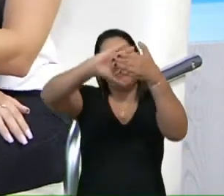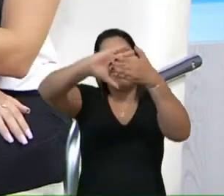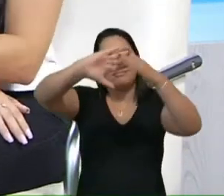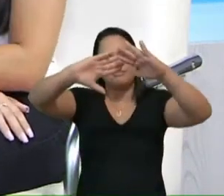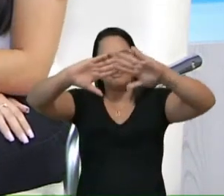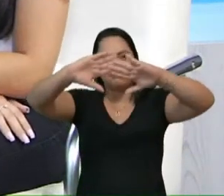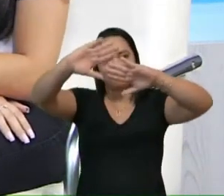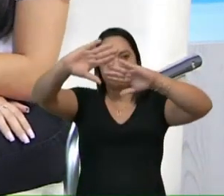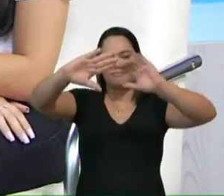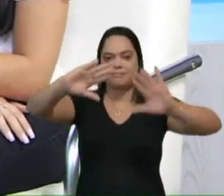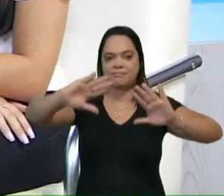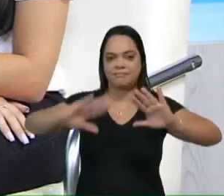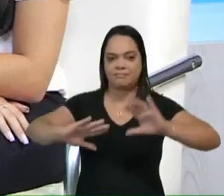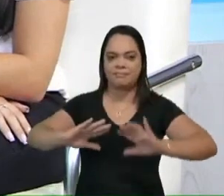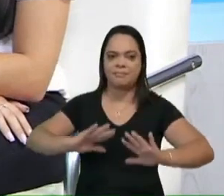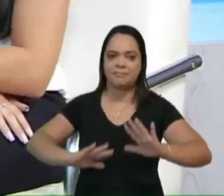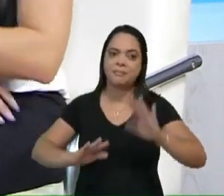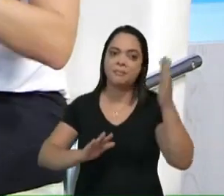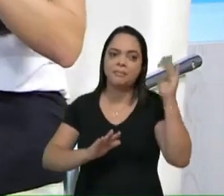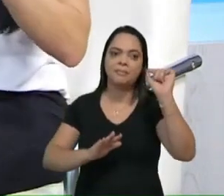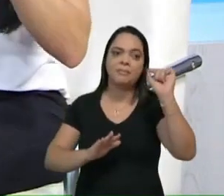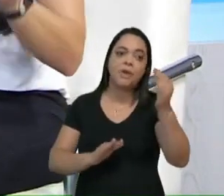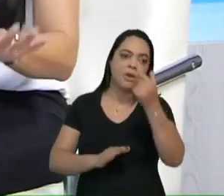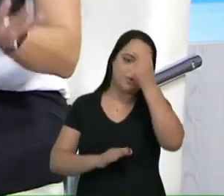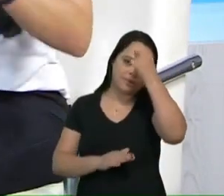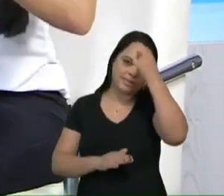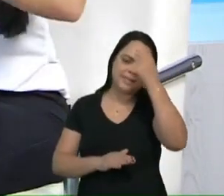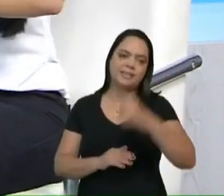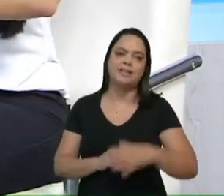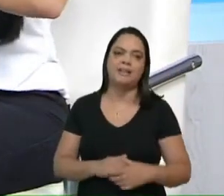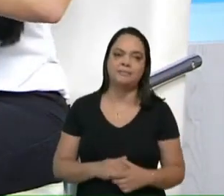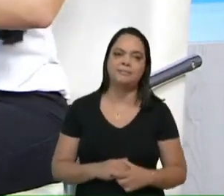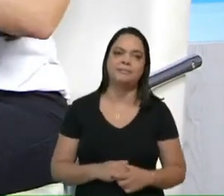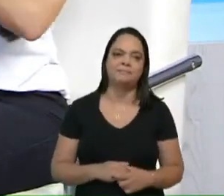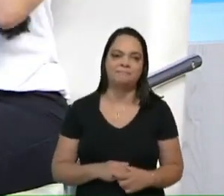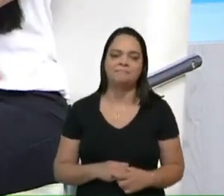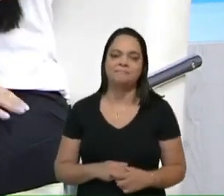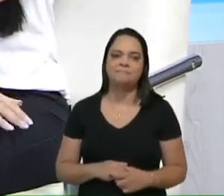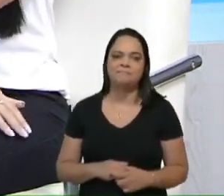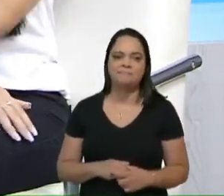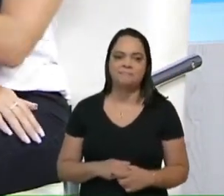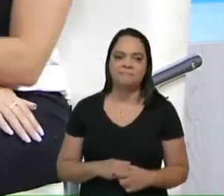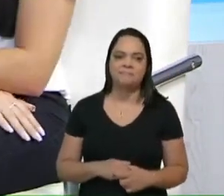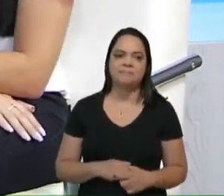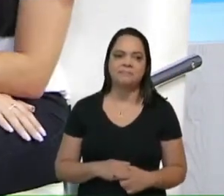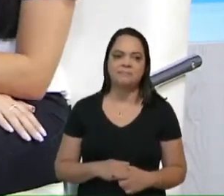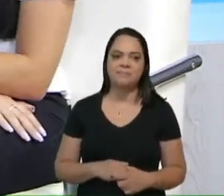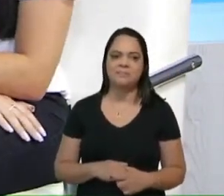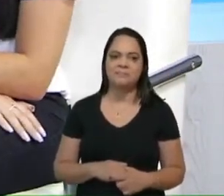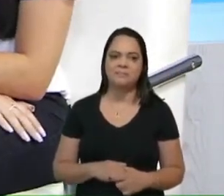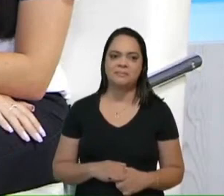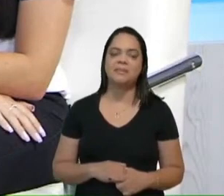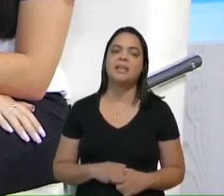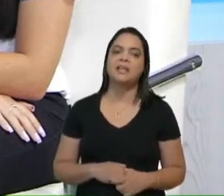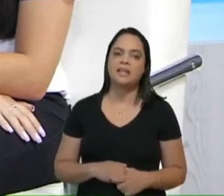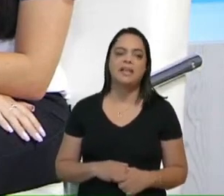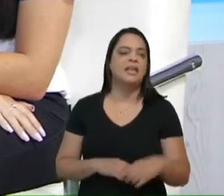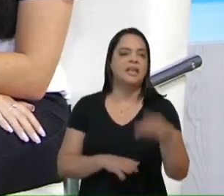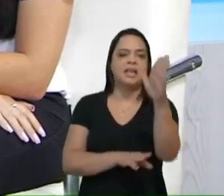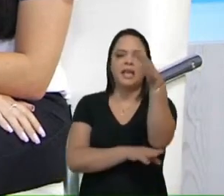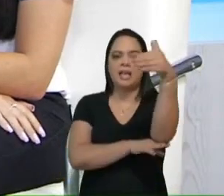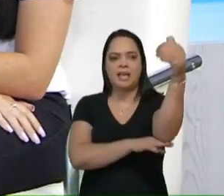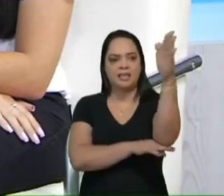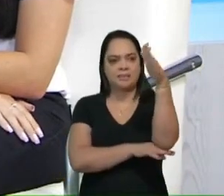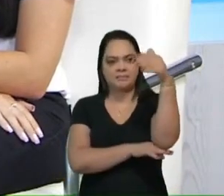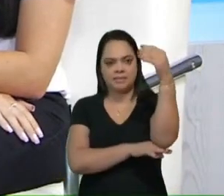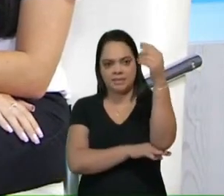contribuir com a conscientização dessa causa colocando suas mãos nessa Bandeira né Aline isso e todas essas Bandeiras foram